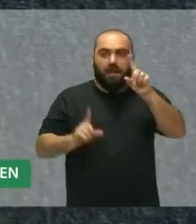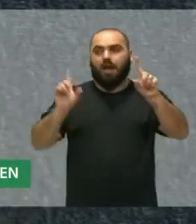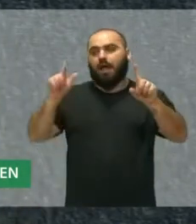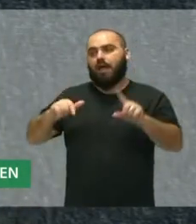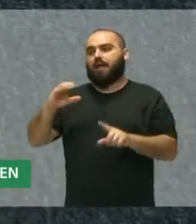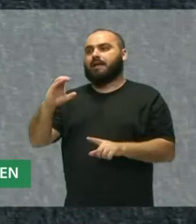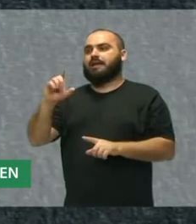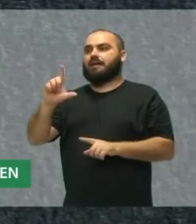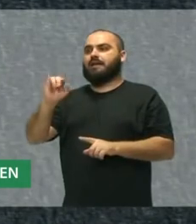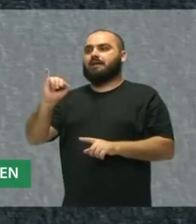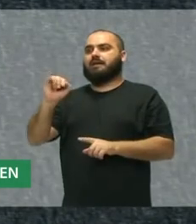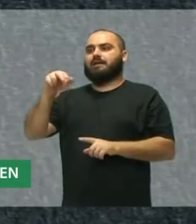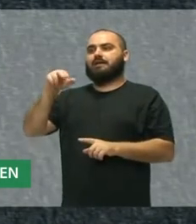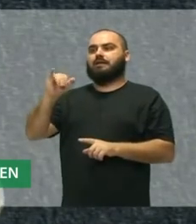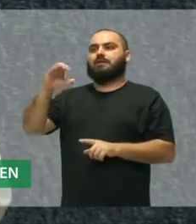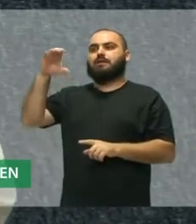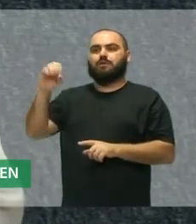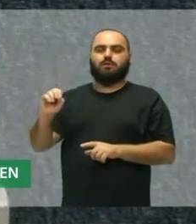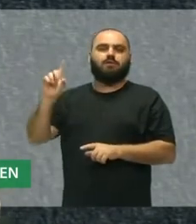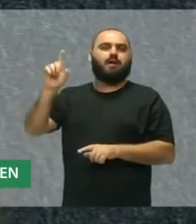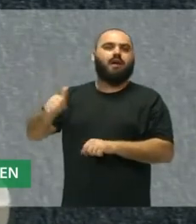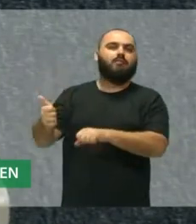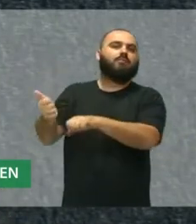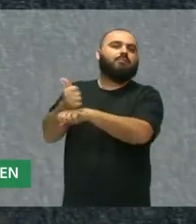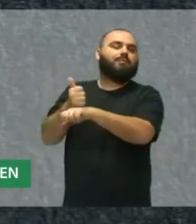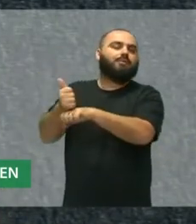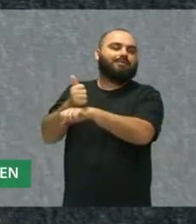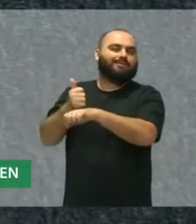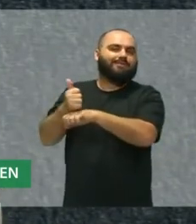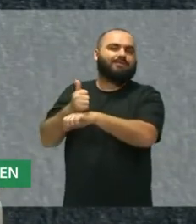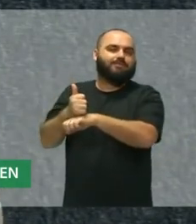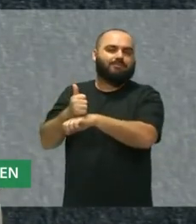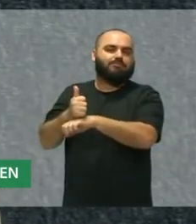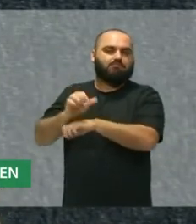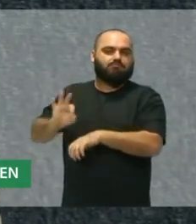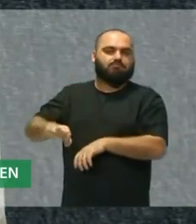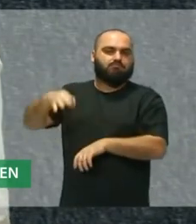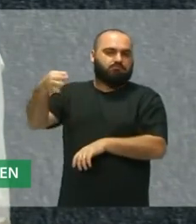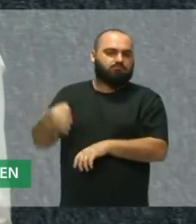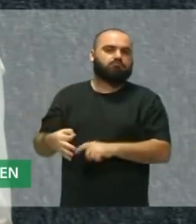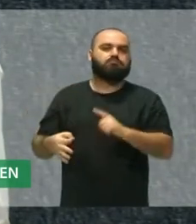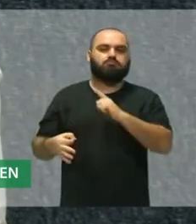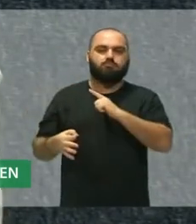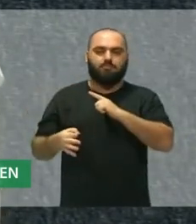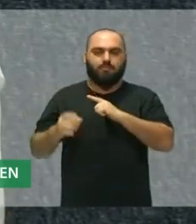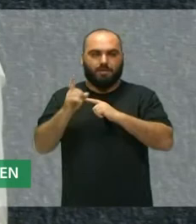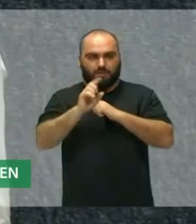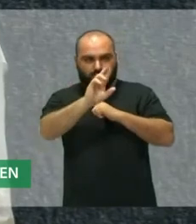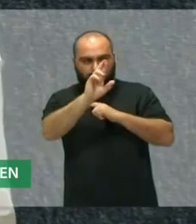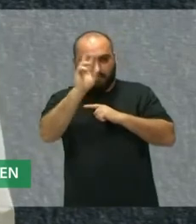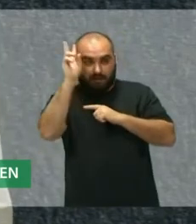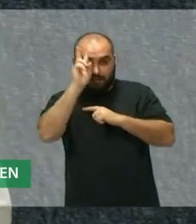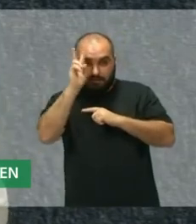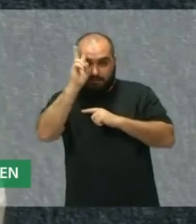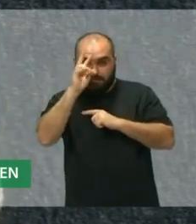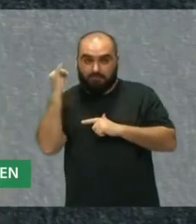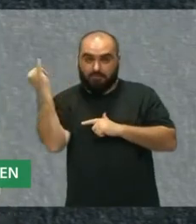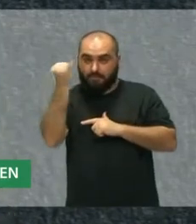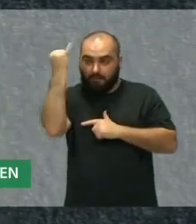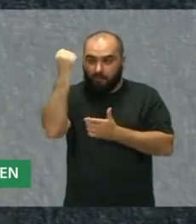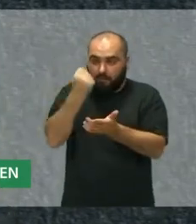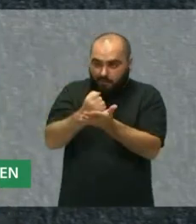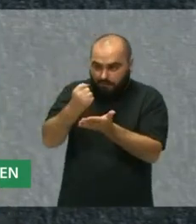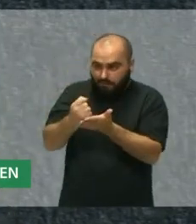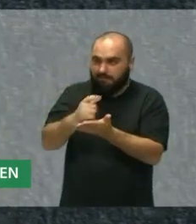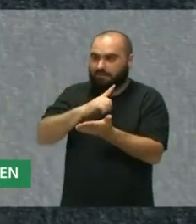clínico, né, que são os nossos profissionais qualificados, O doutor lembrou que é importante ter contrato, é importante